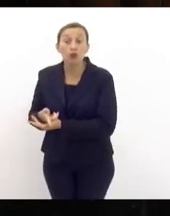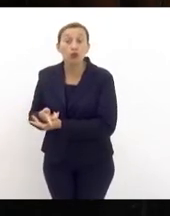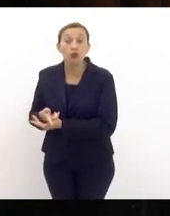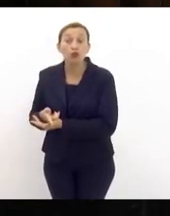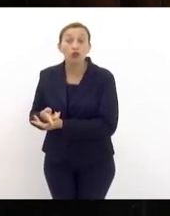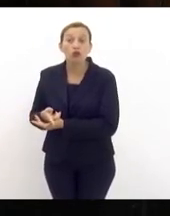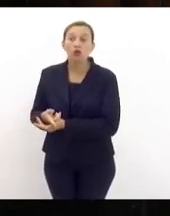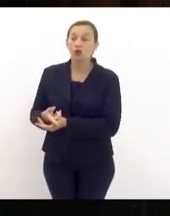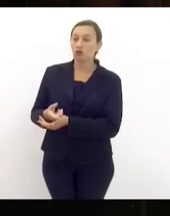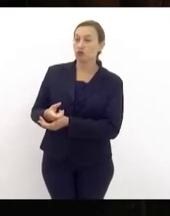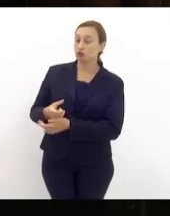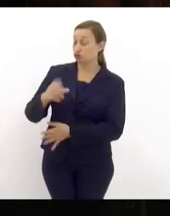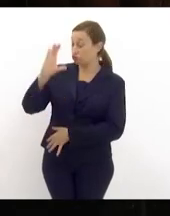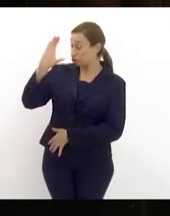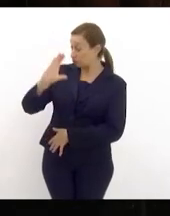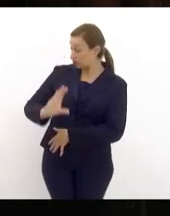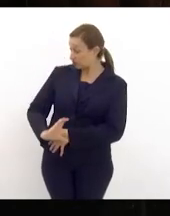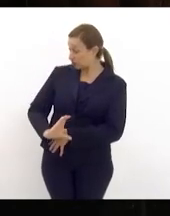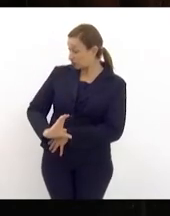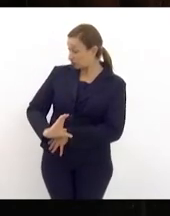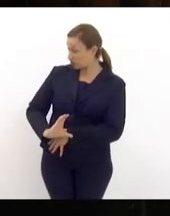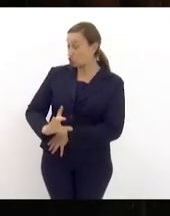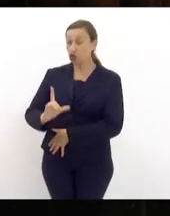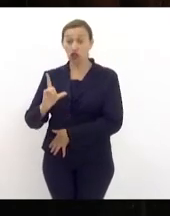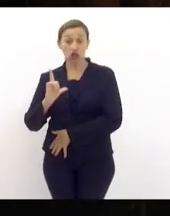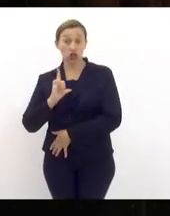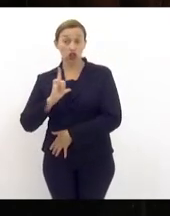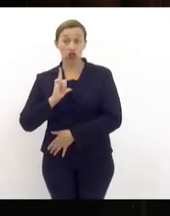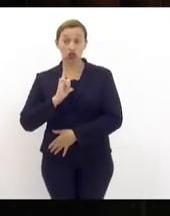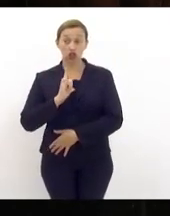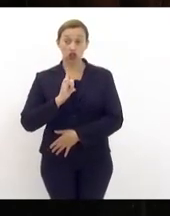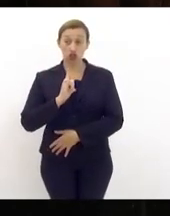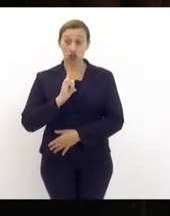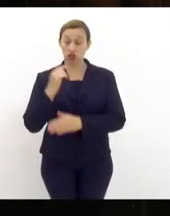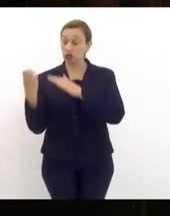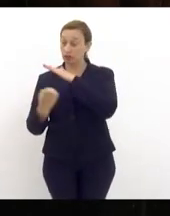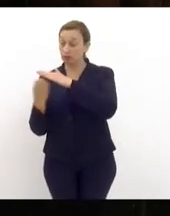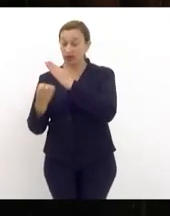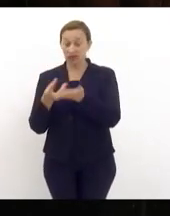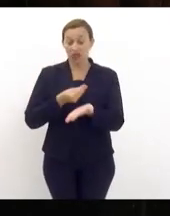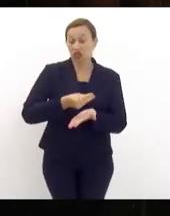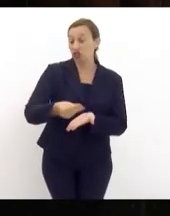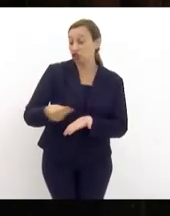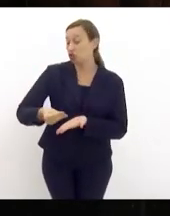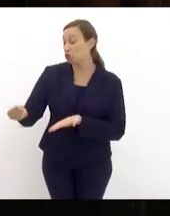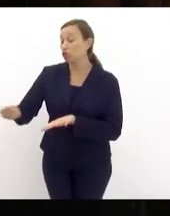um cidadão que tinha distribuidoras de combustível,